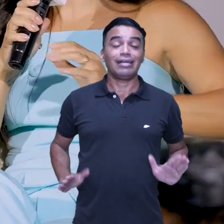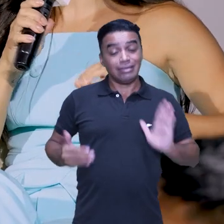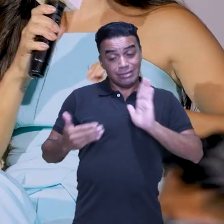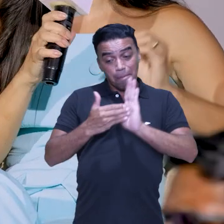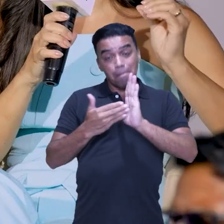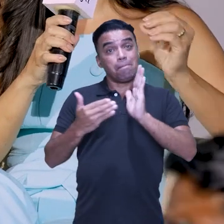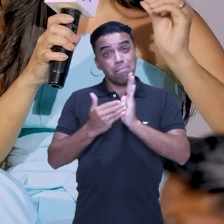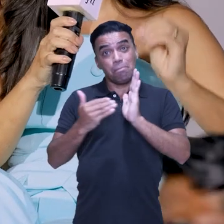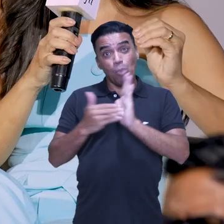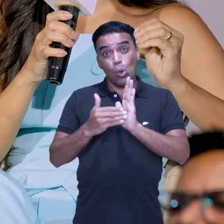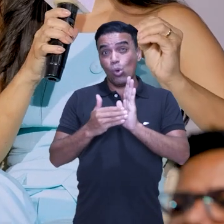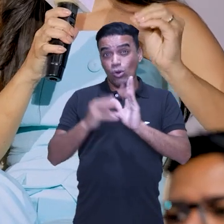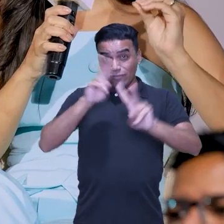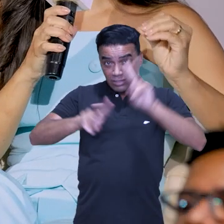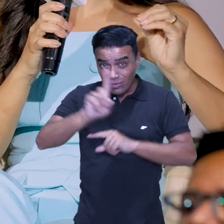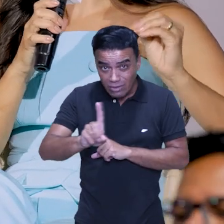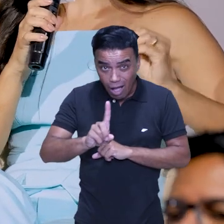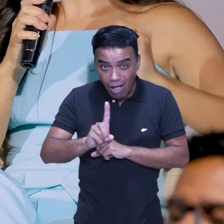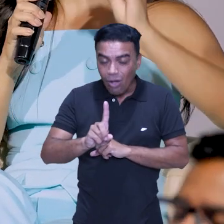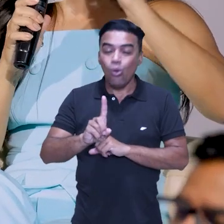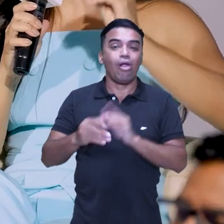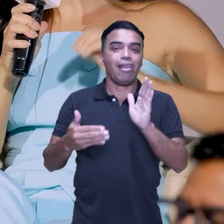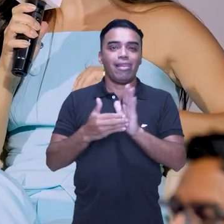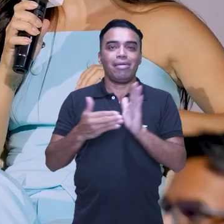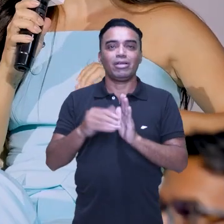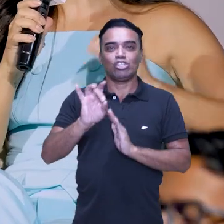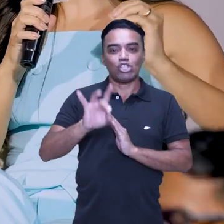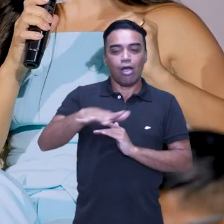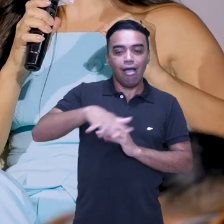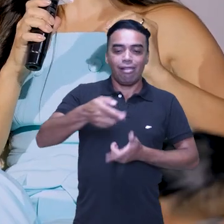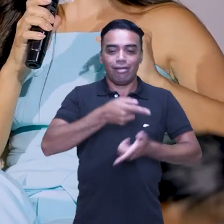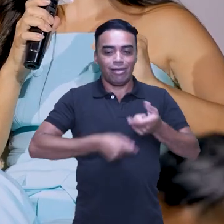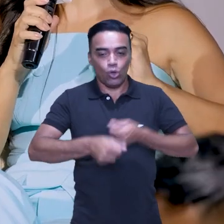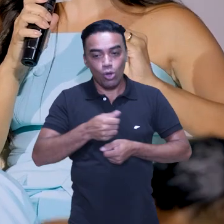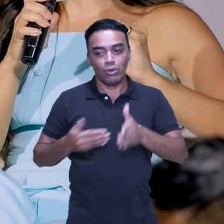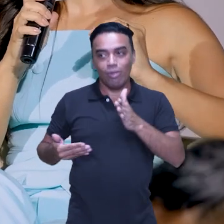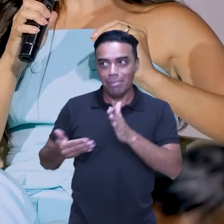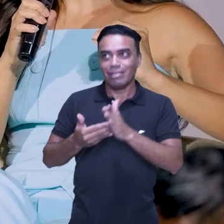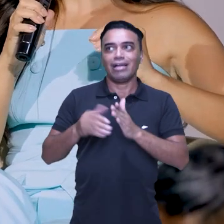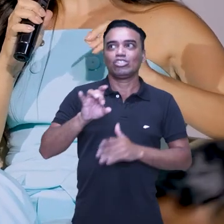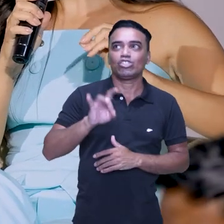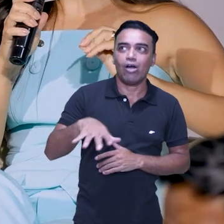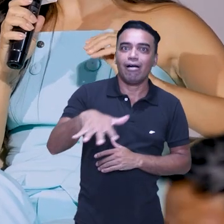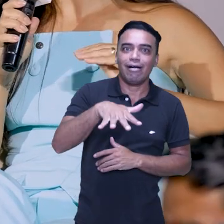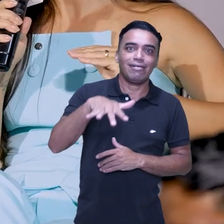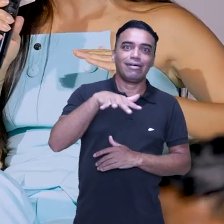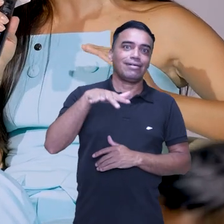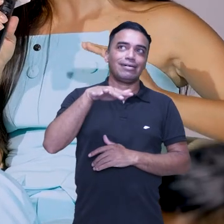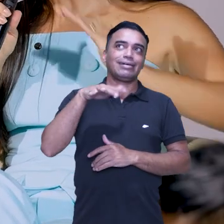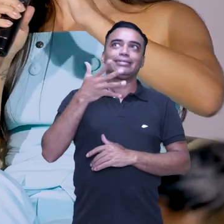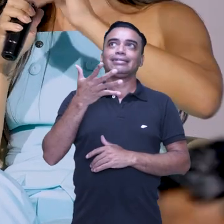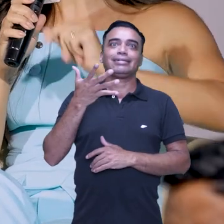muros invisíveis, eles não estão limitados a questões econômicas, não estão limitados à